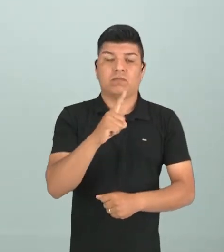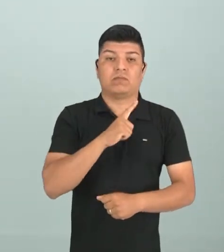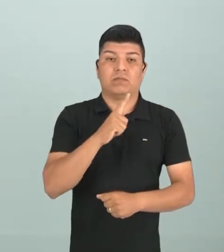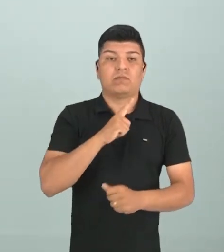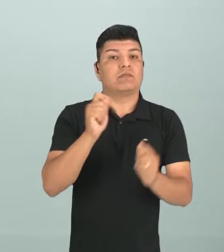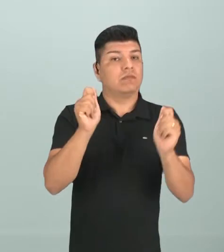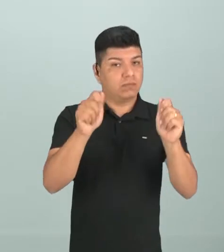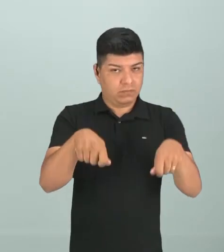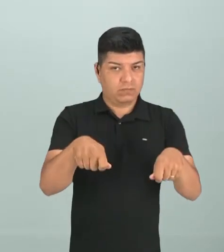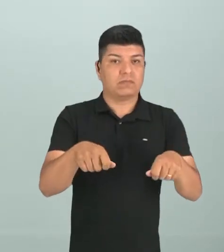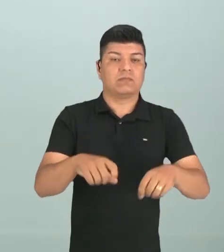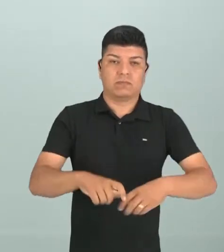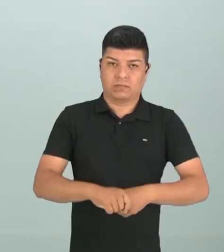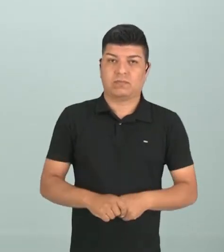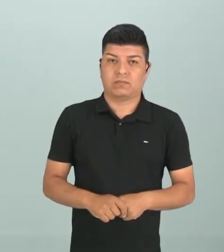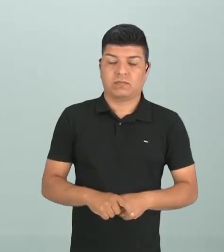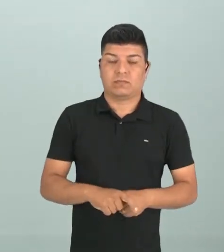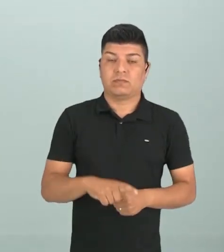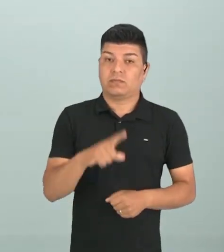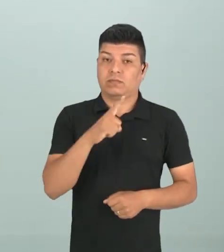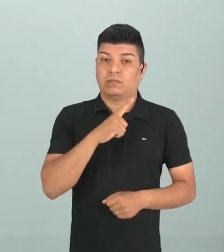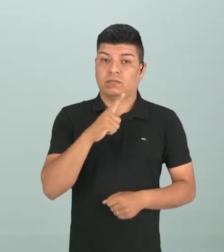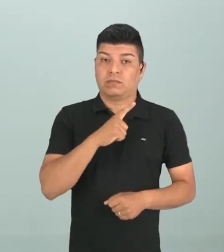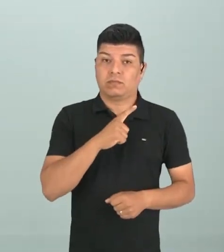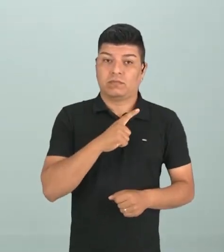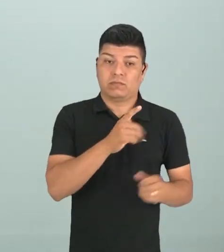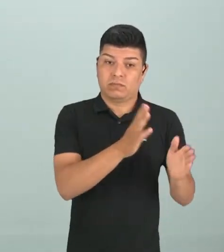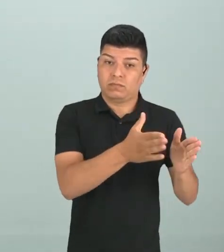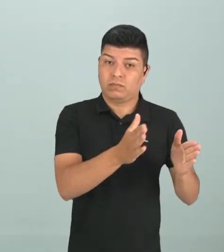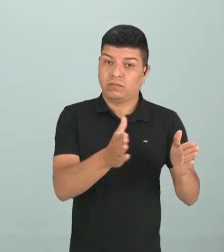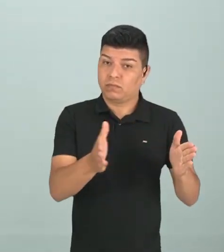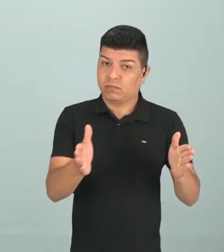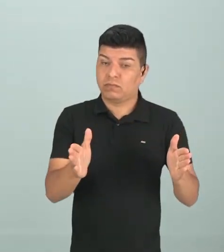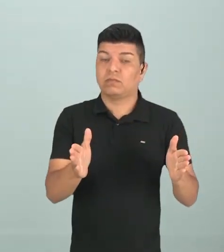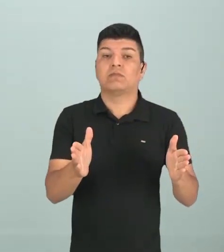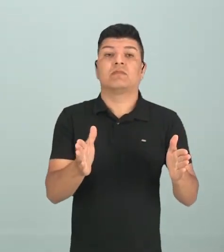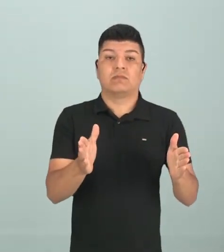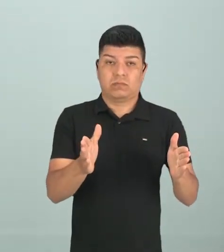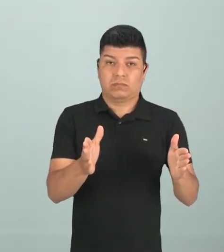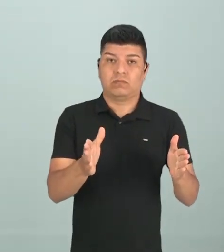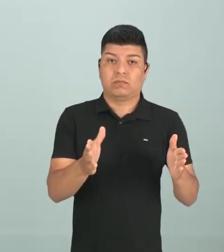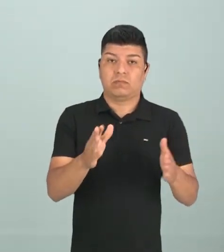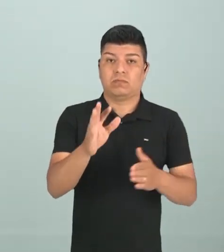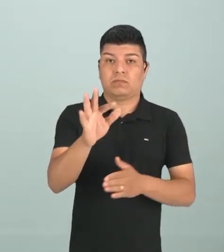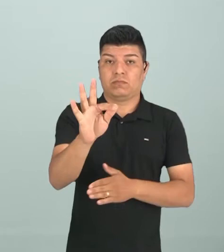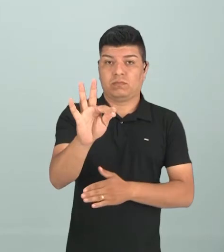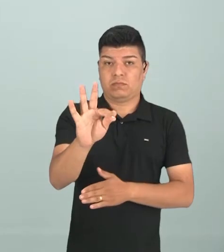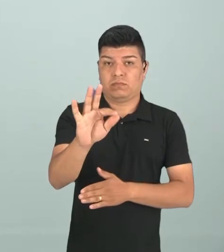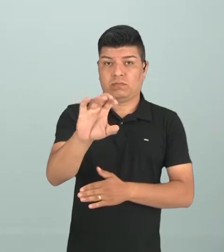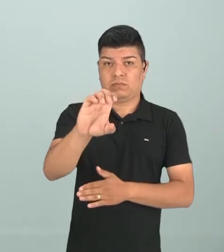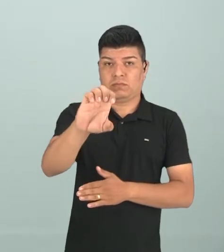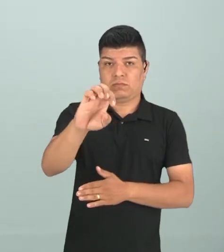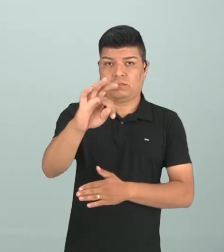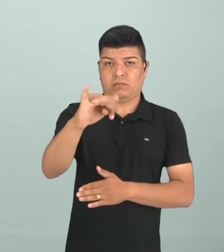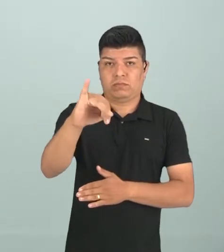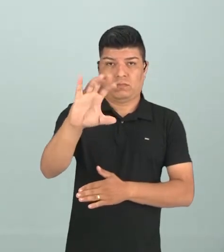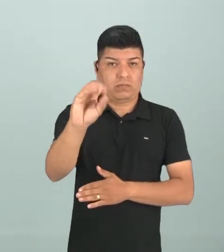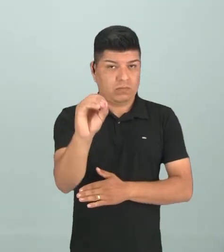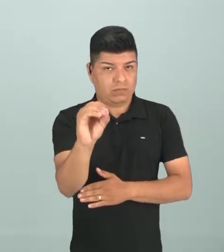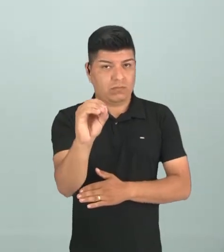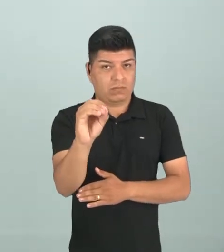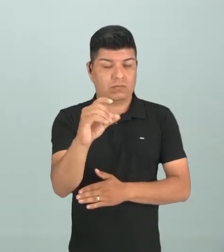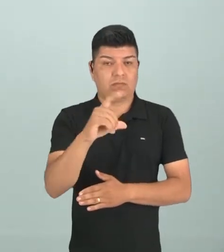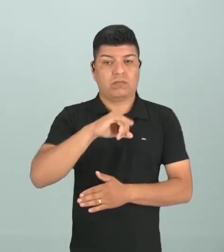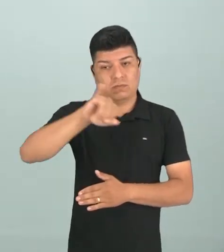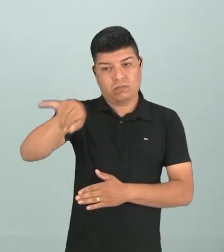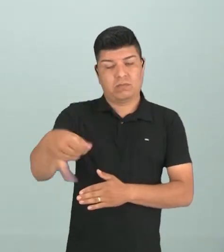essa possibilidade. Nós temos um período em que nós chamamos de período fértil, que é o momento em que tem uma chance